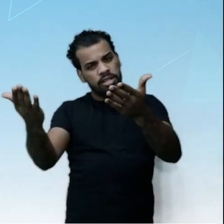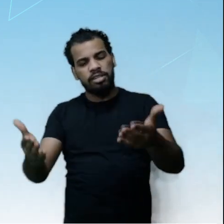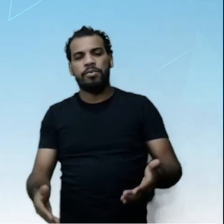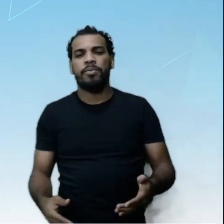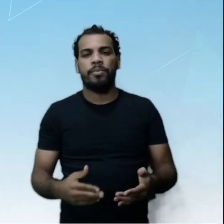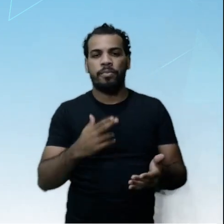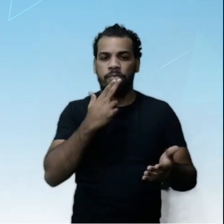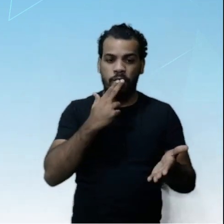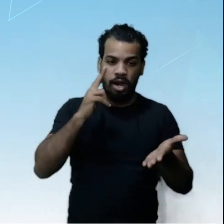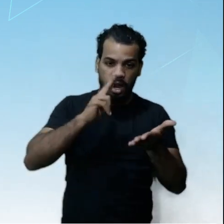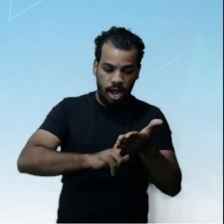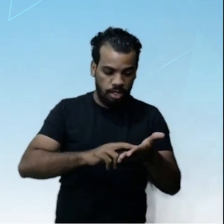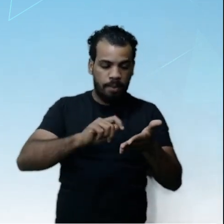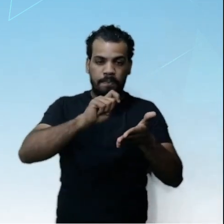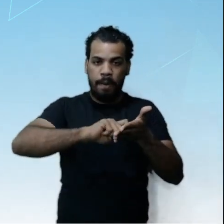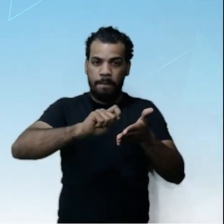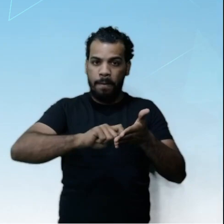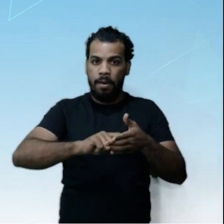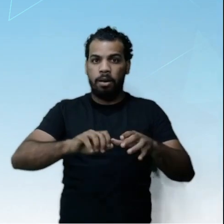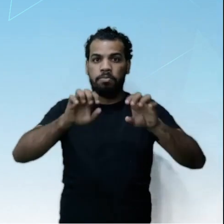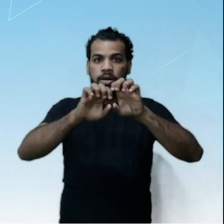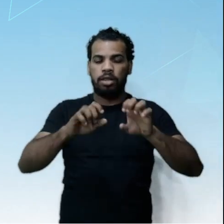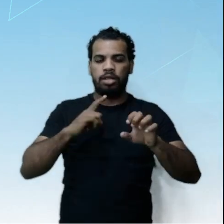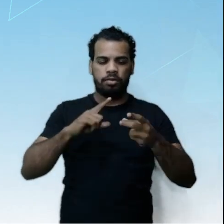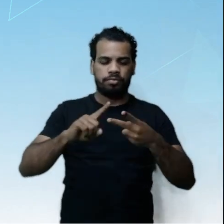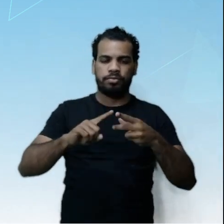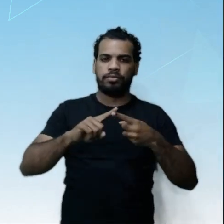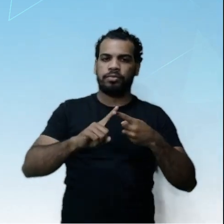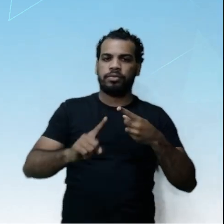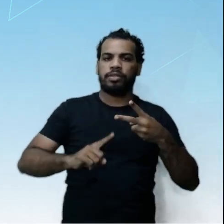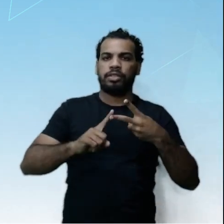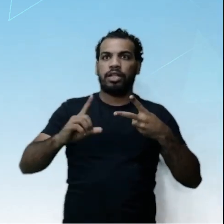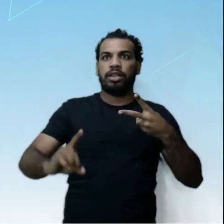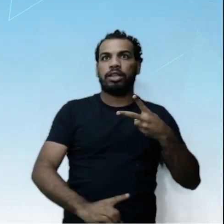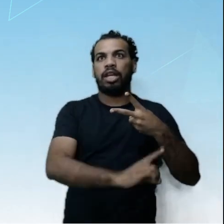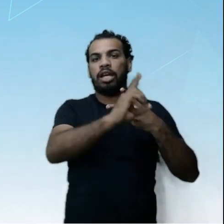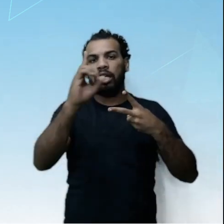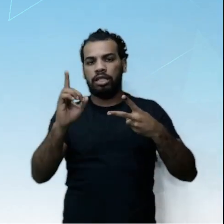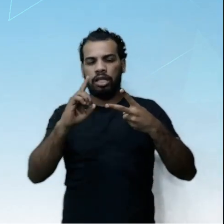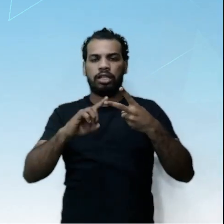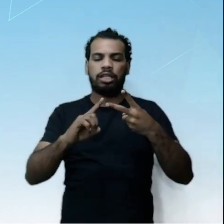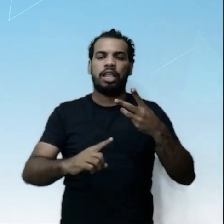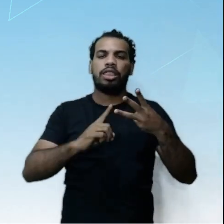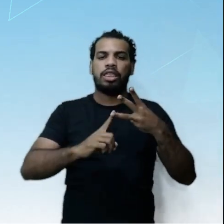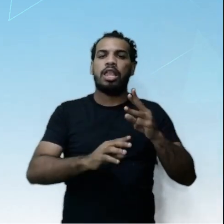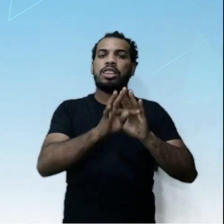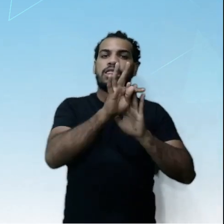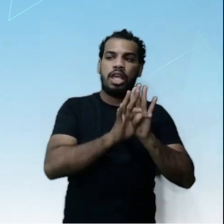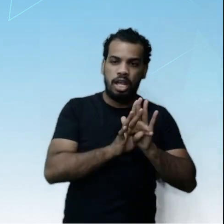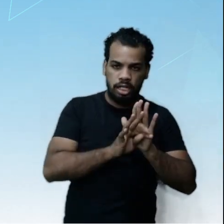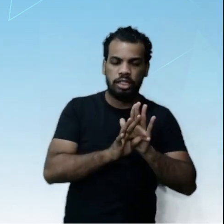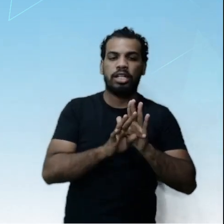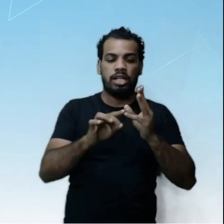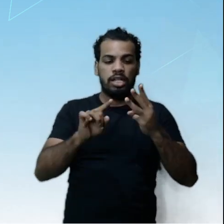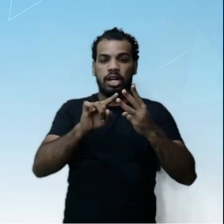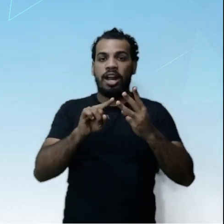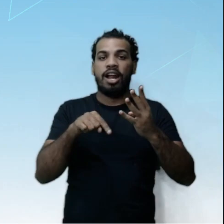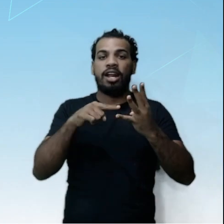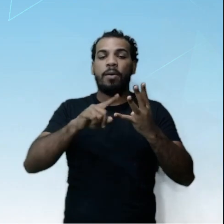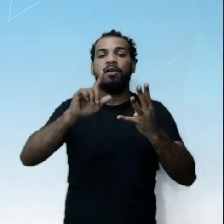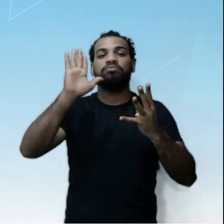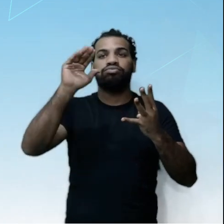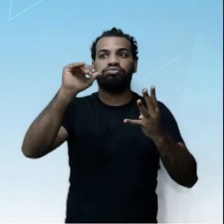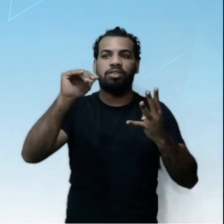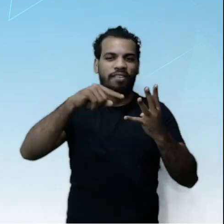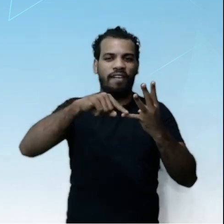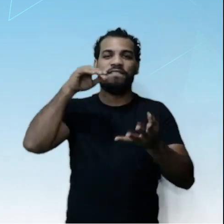sua estrutura, ou seja, data, tem a saudação, o texto e a saudação final. Então, isso